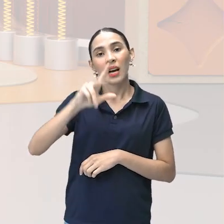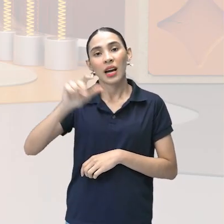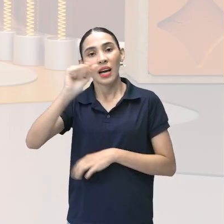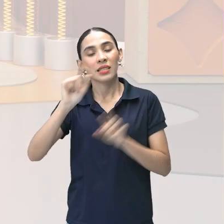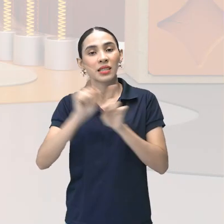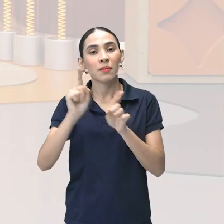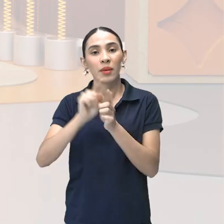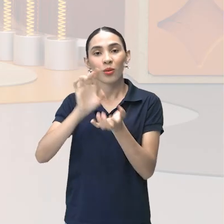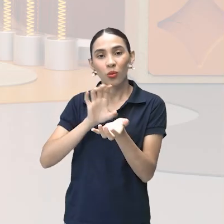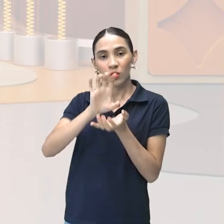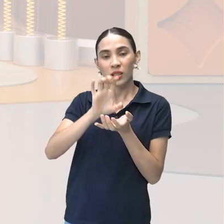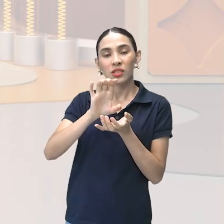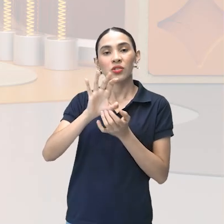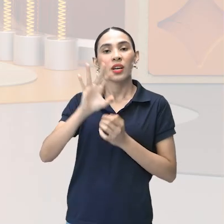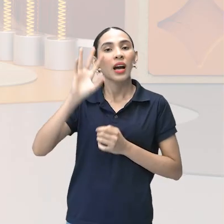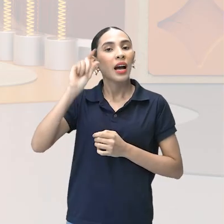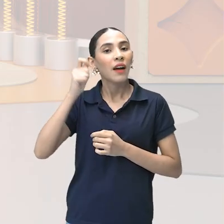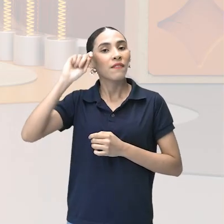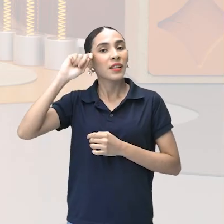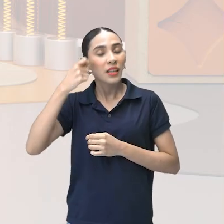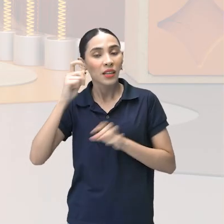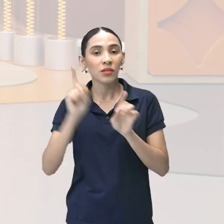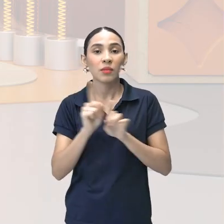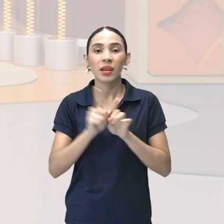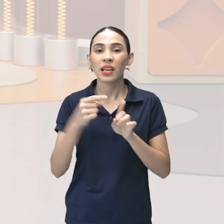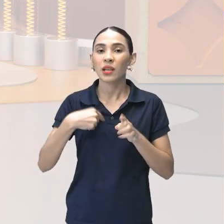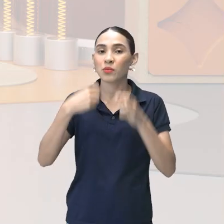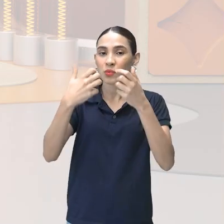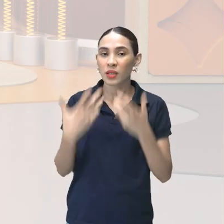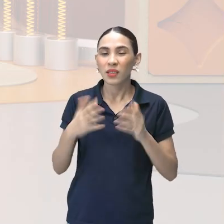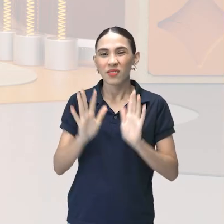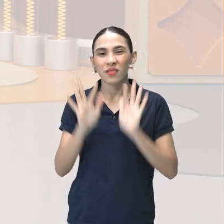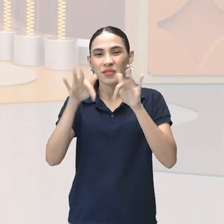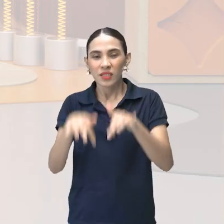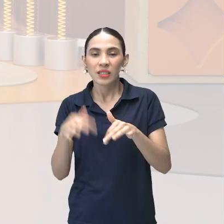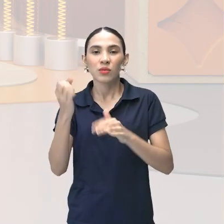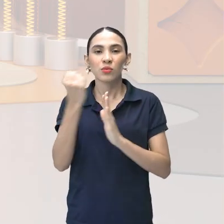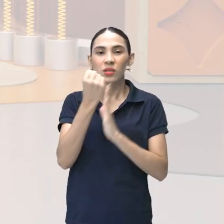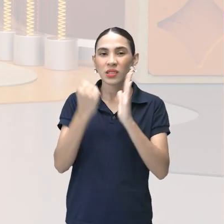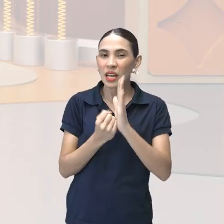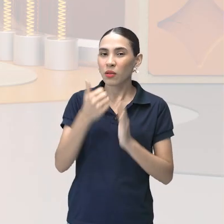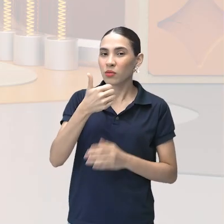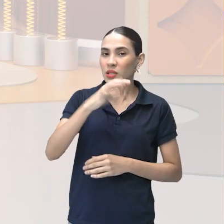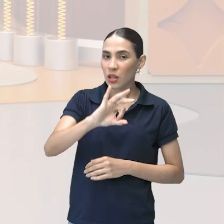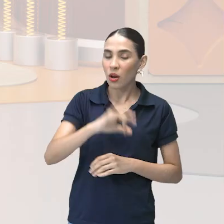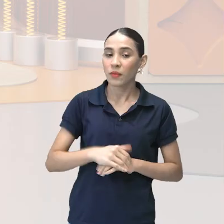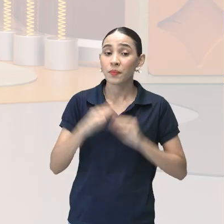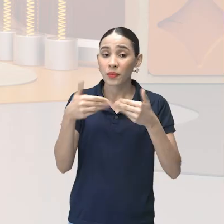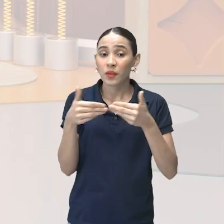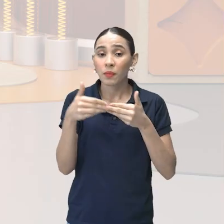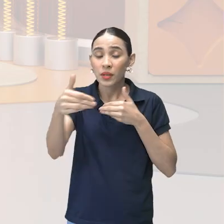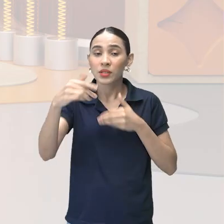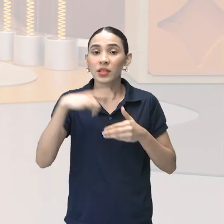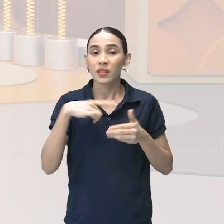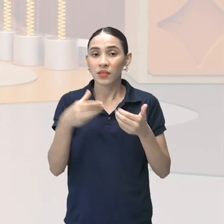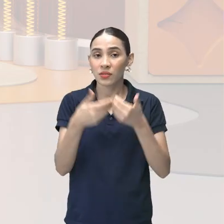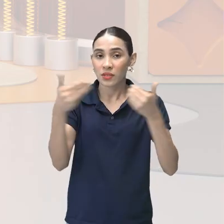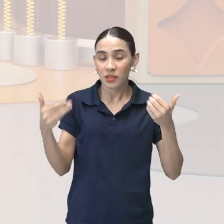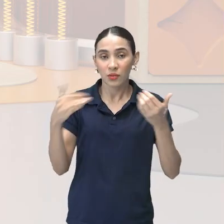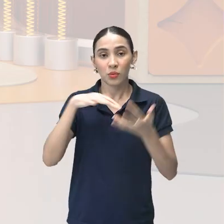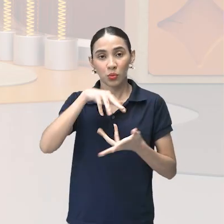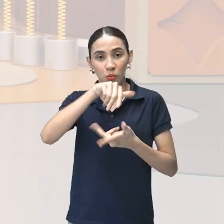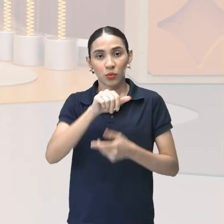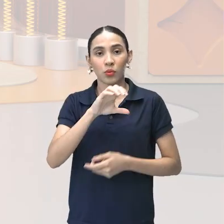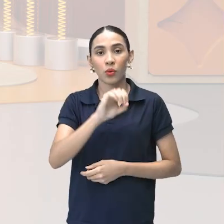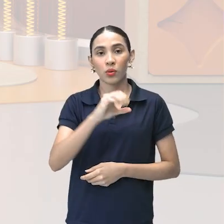também no continente africano, como eu falei para vocês, lá no fim do século XIX já. E aí, a partir daí, houve essa divisão do mundo